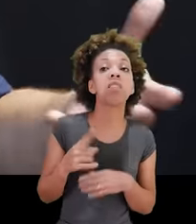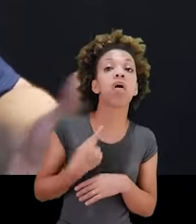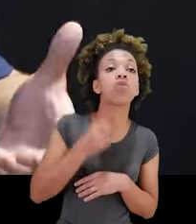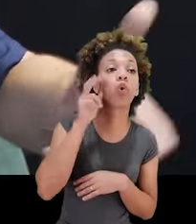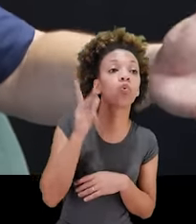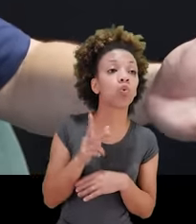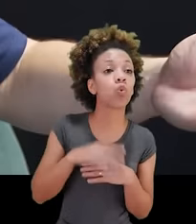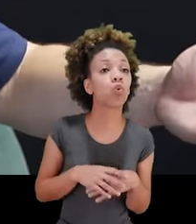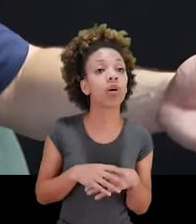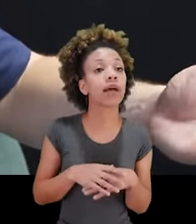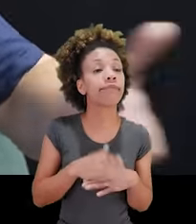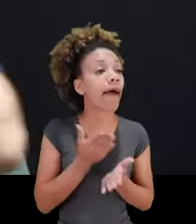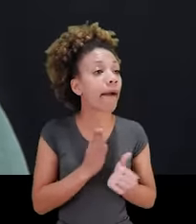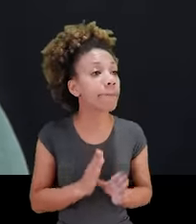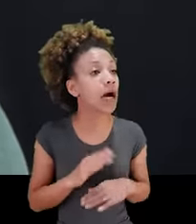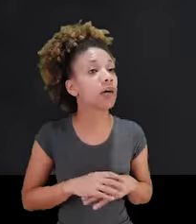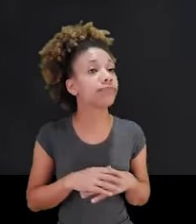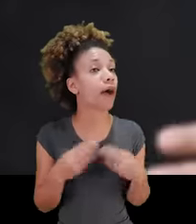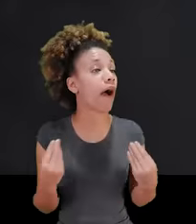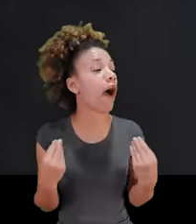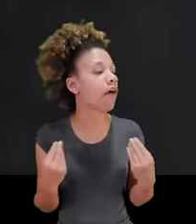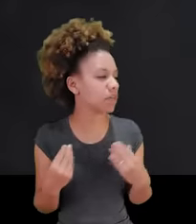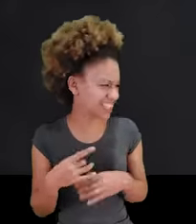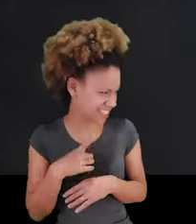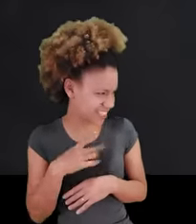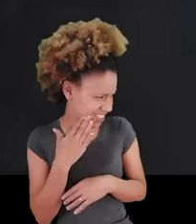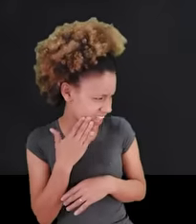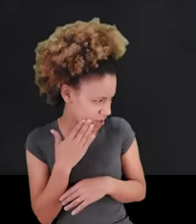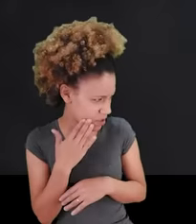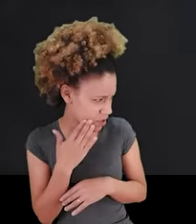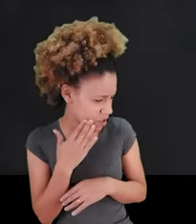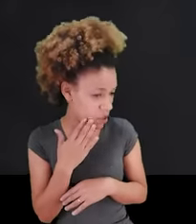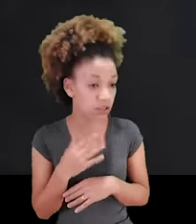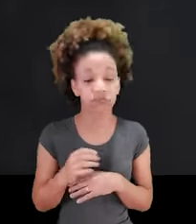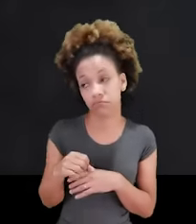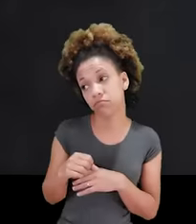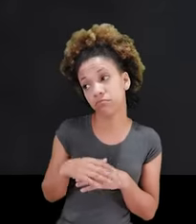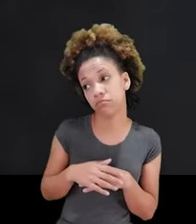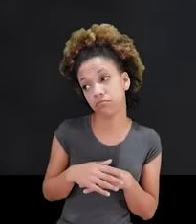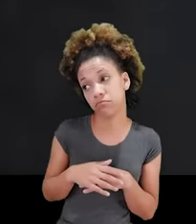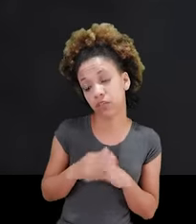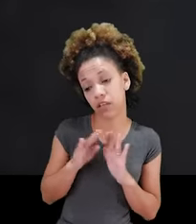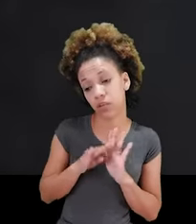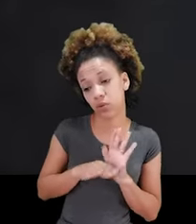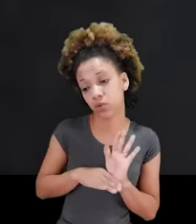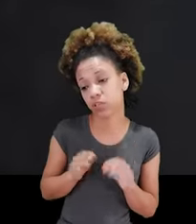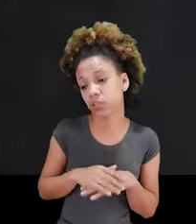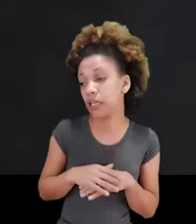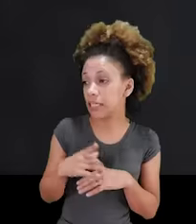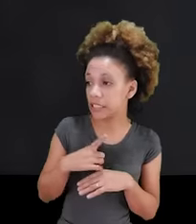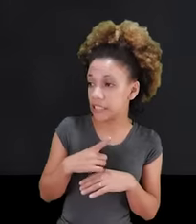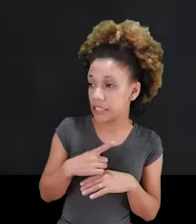nossa, pastel de nata está acabando, agora é brigadeiro, sabe? Tem uma coisa meio... Mas não acaba com o pastel de nata. Aí sim, se